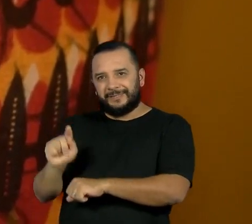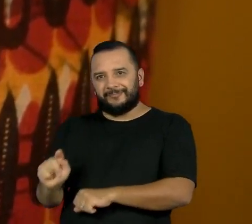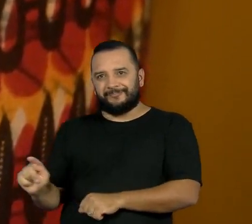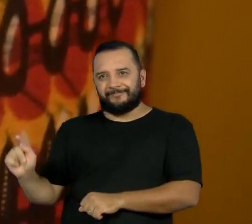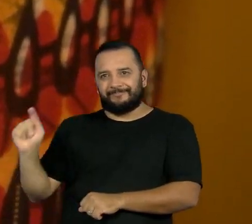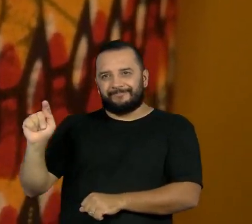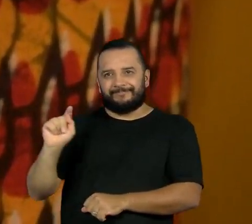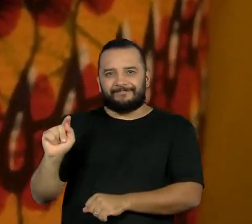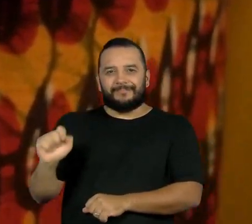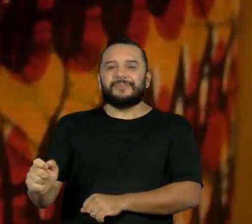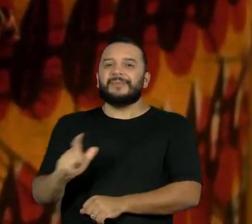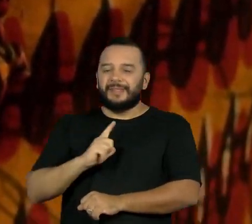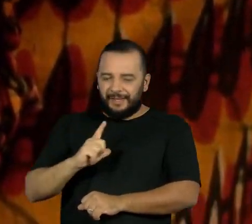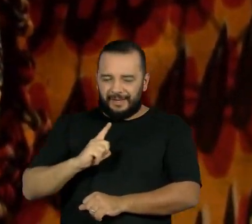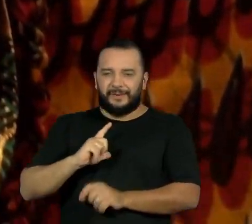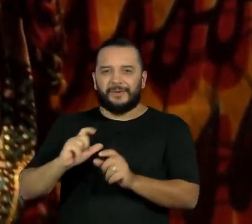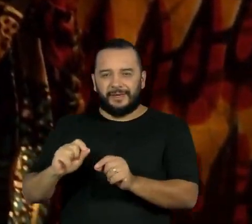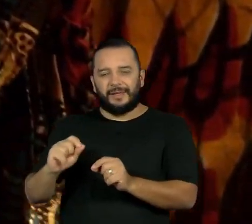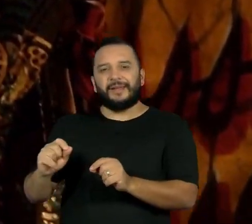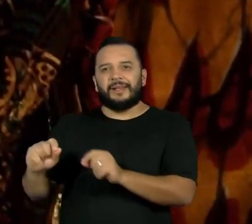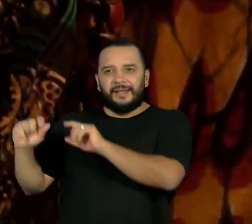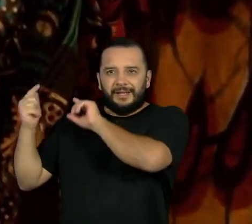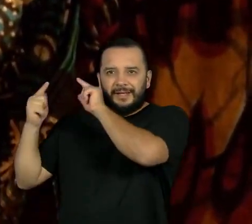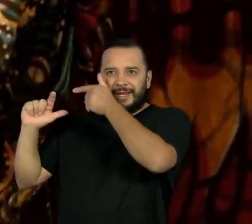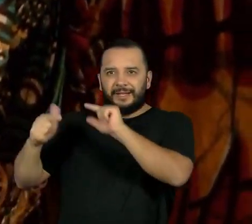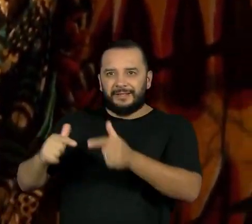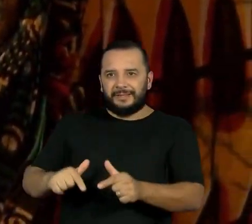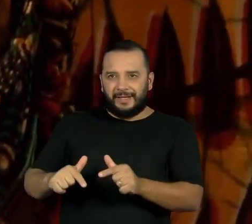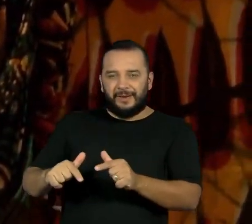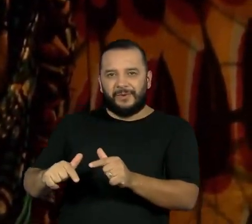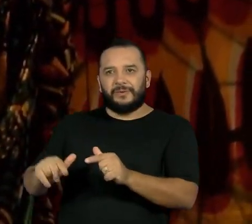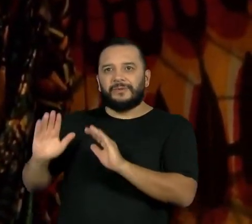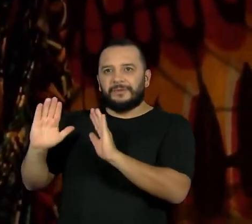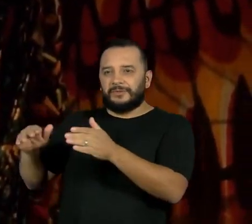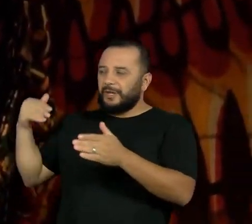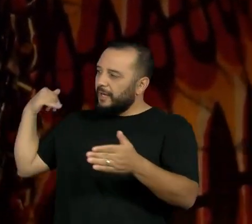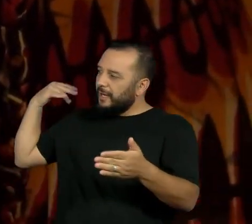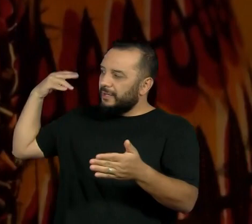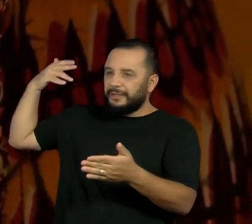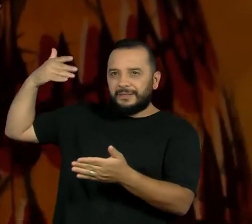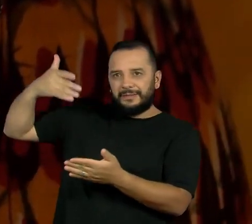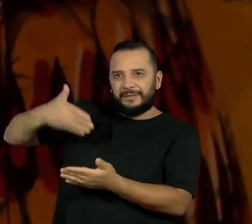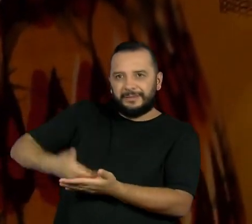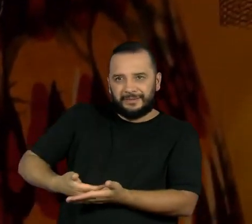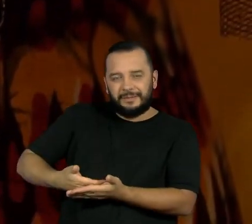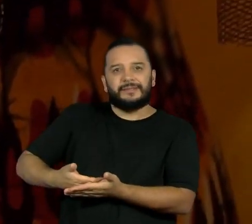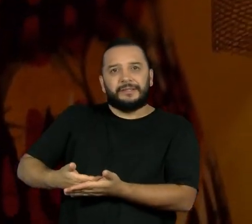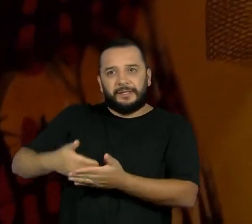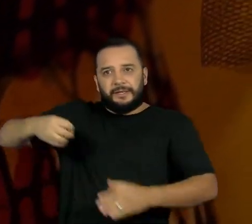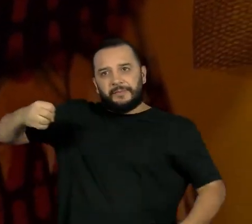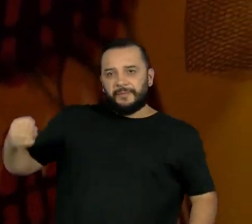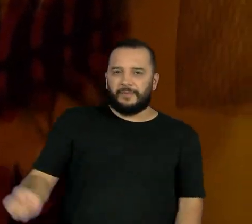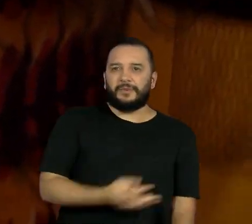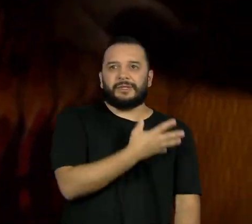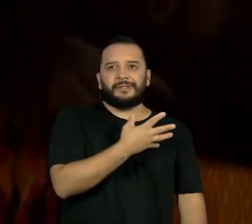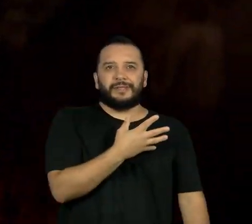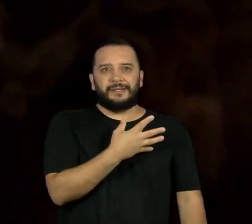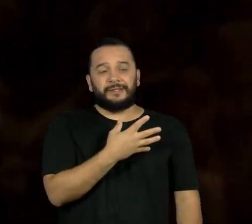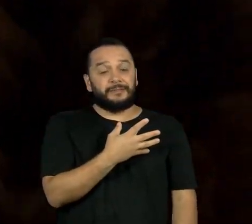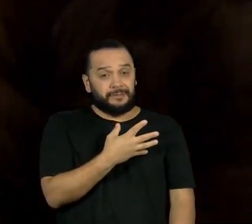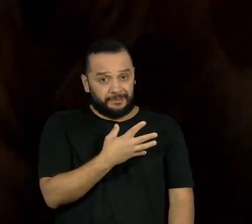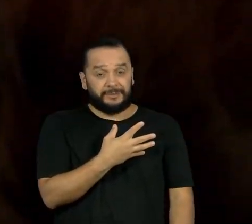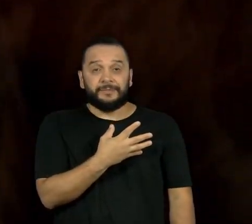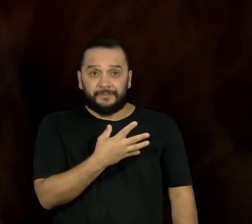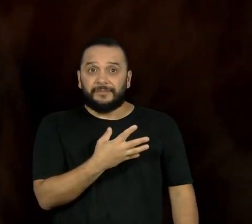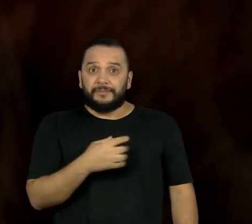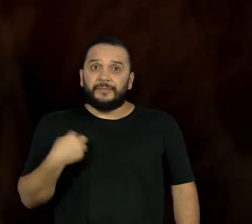entre tradição, ancestralidade e também modernidade. Então, acho que cada vez mais a tendência é a gente voltar, a